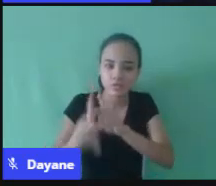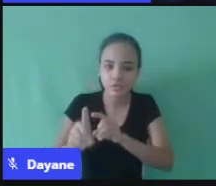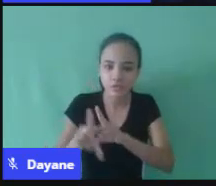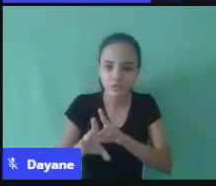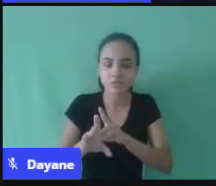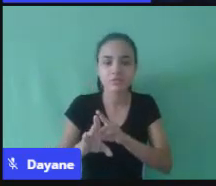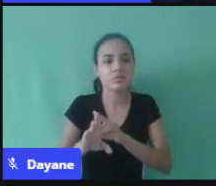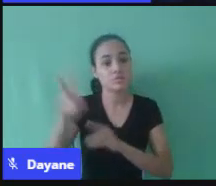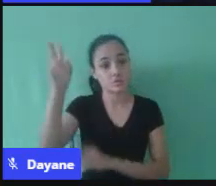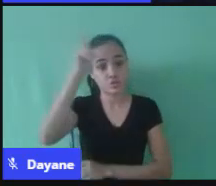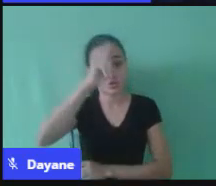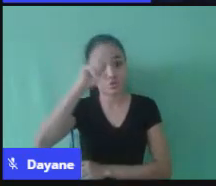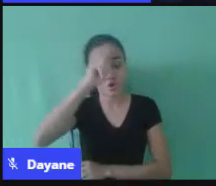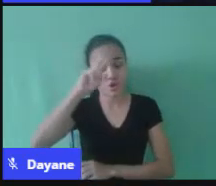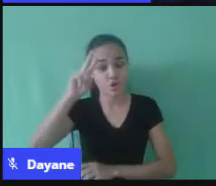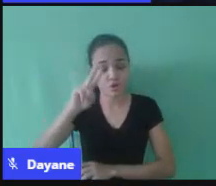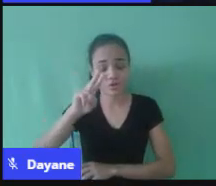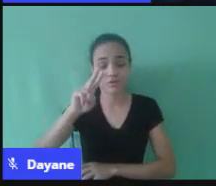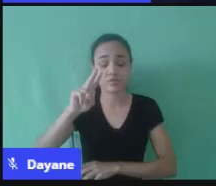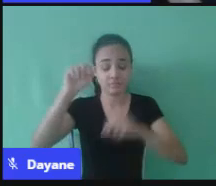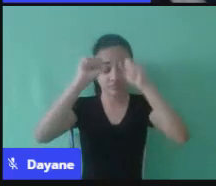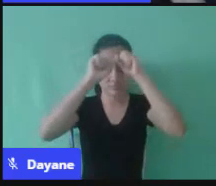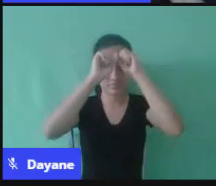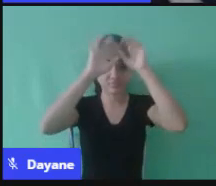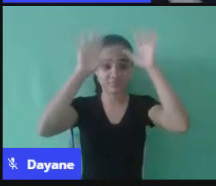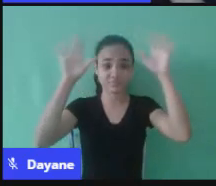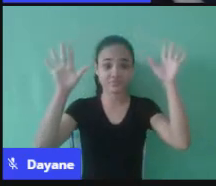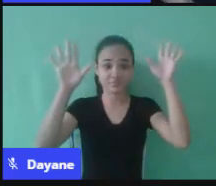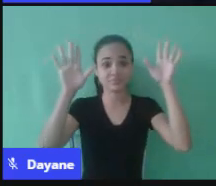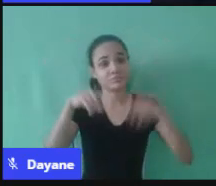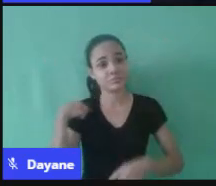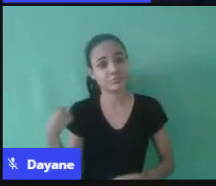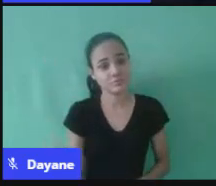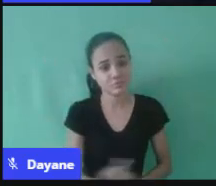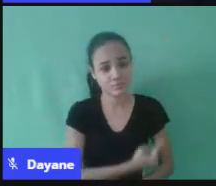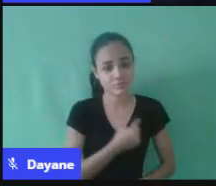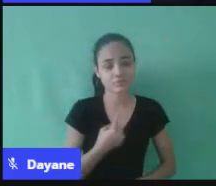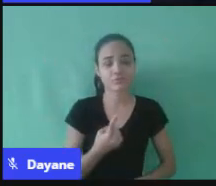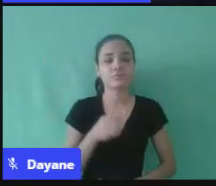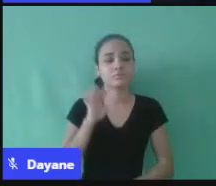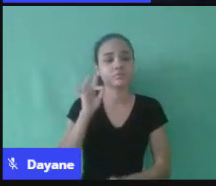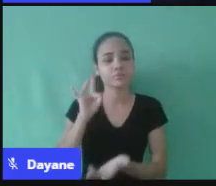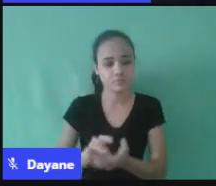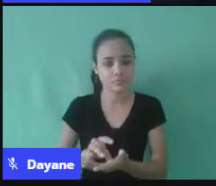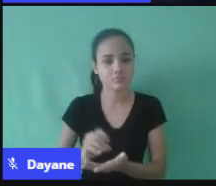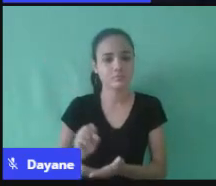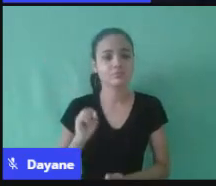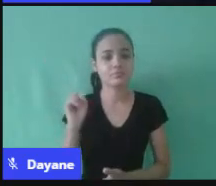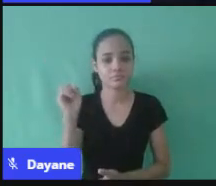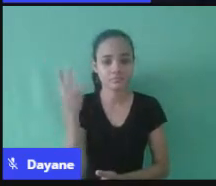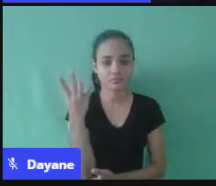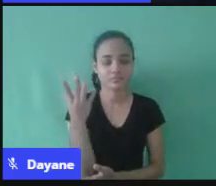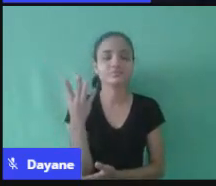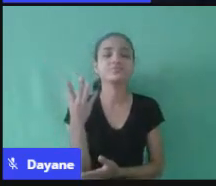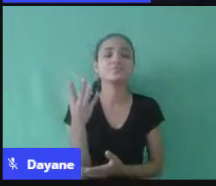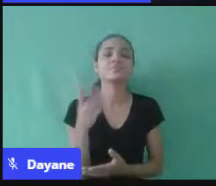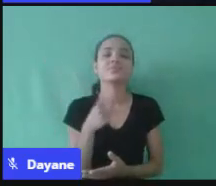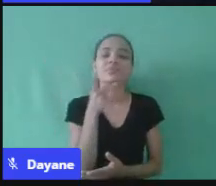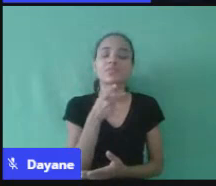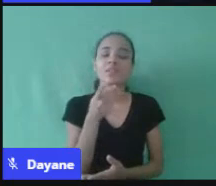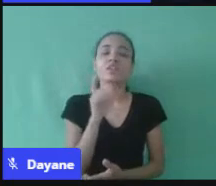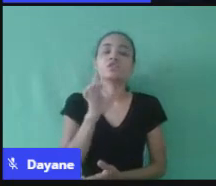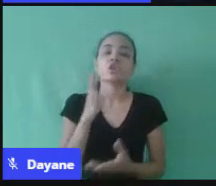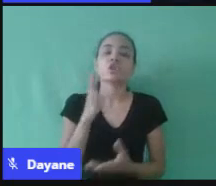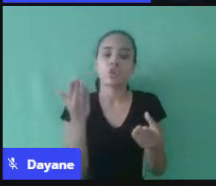mas com fatos que nos falam, que não só traz documentos oficiais, mas que